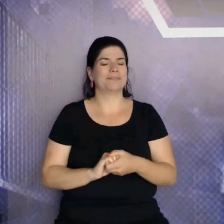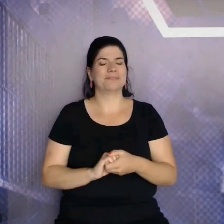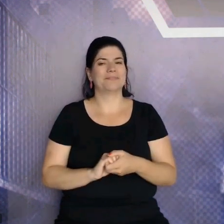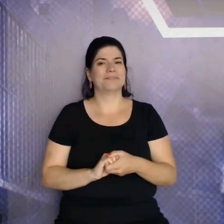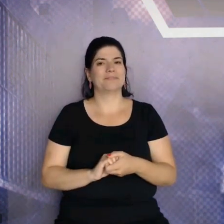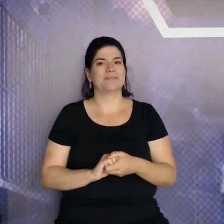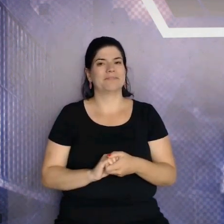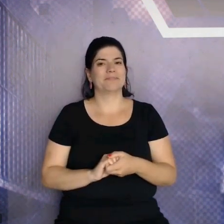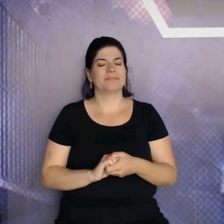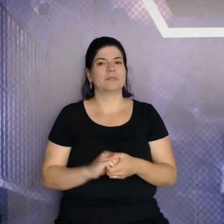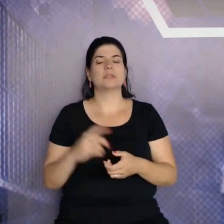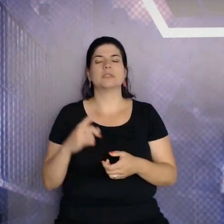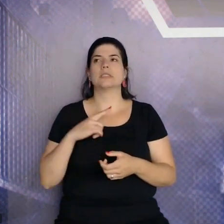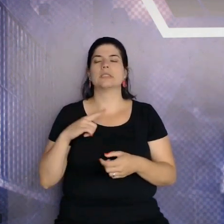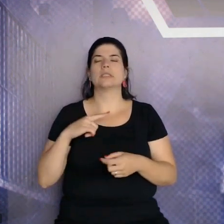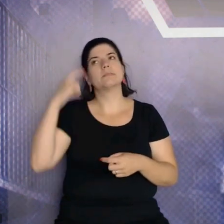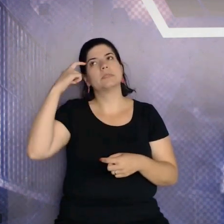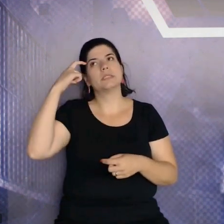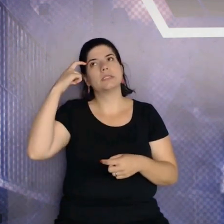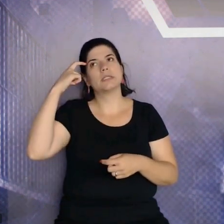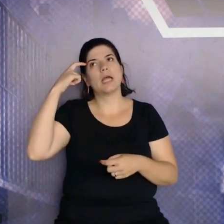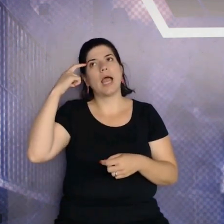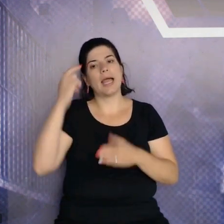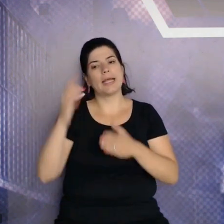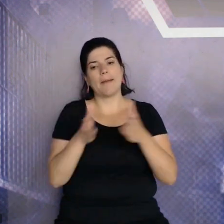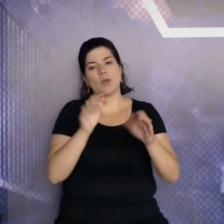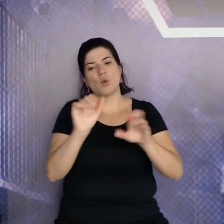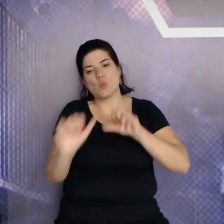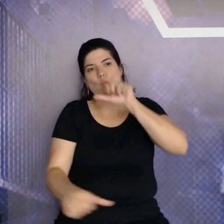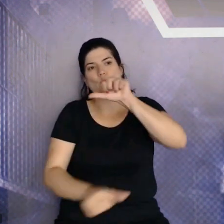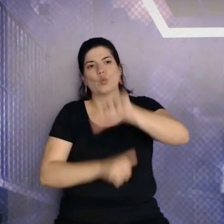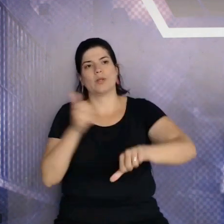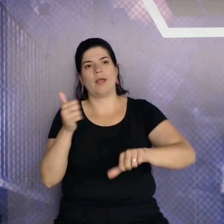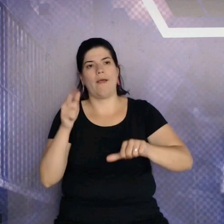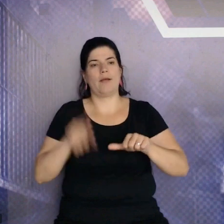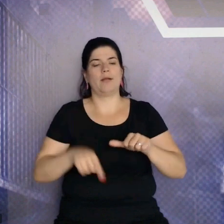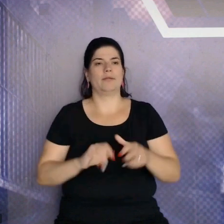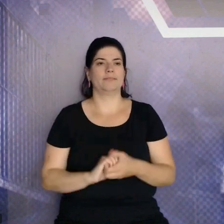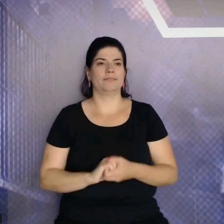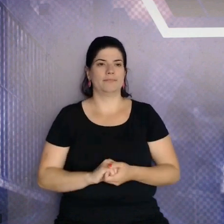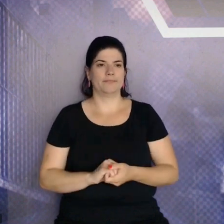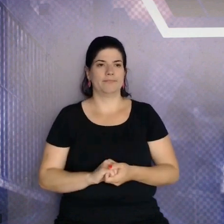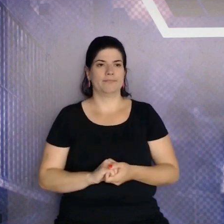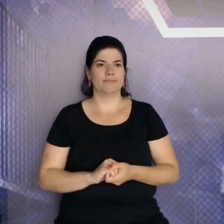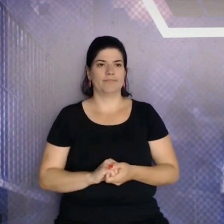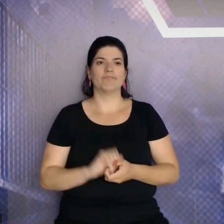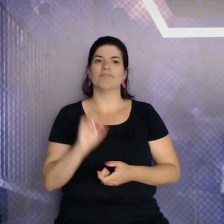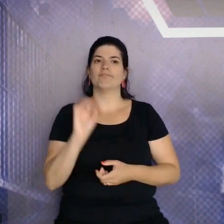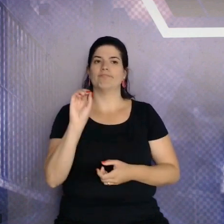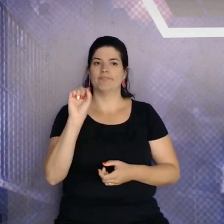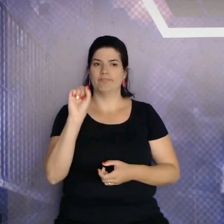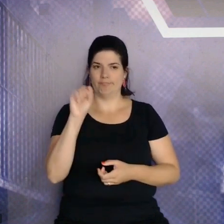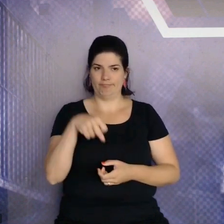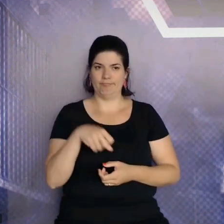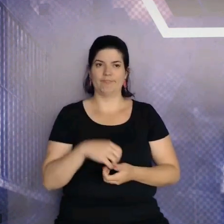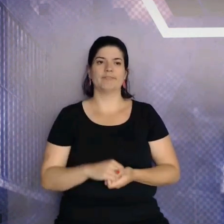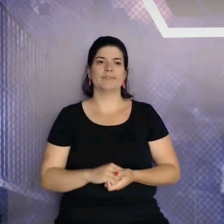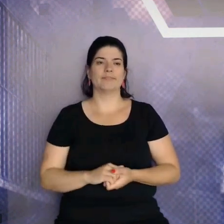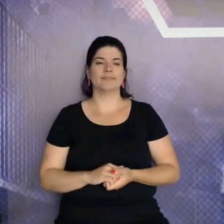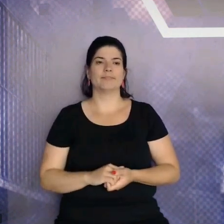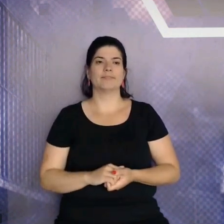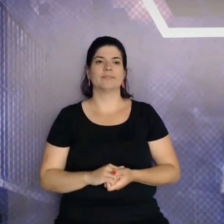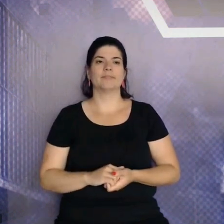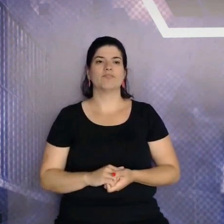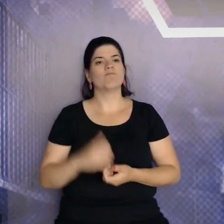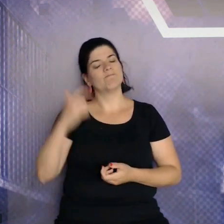tem essas barreiras, tentar recriar esses caminhos de alguma forma, sabe? Sim. Assim, o que dá para